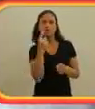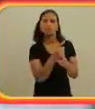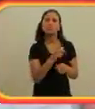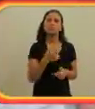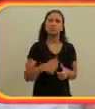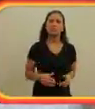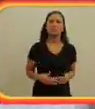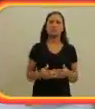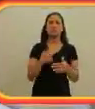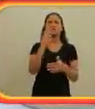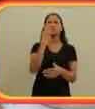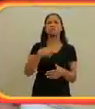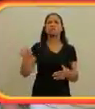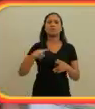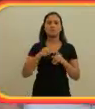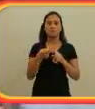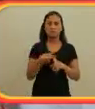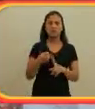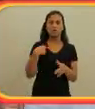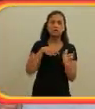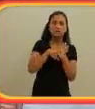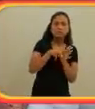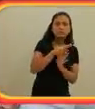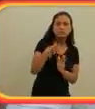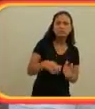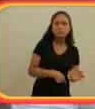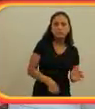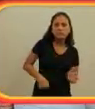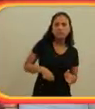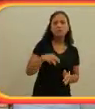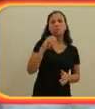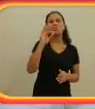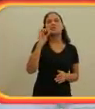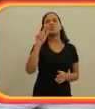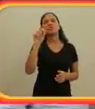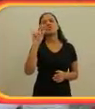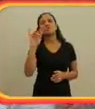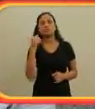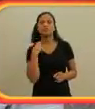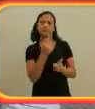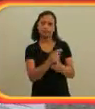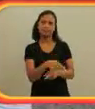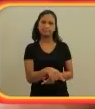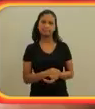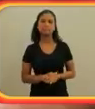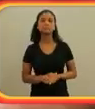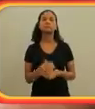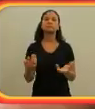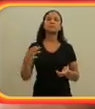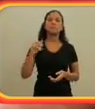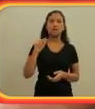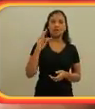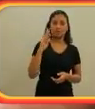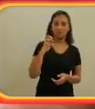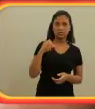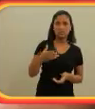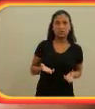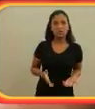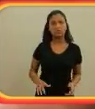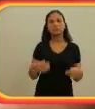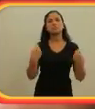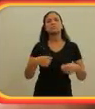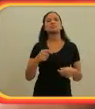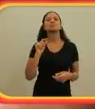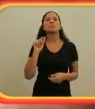de gravidez, durante um exame chamado ultrassonografia morfológica. O Matheus, ao nascer, precisou ser submetido a